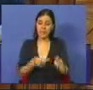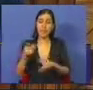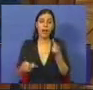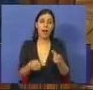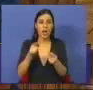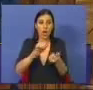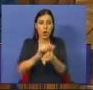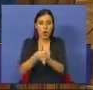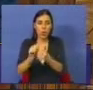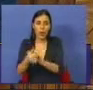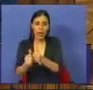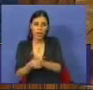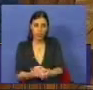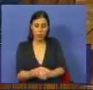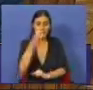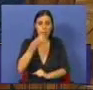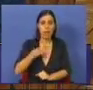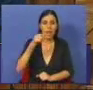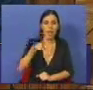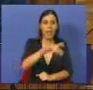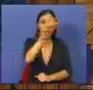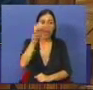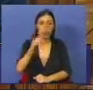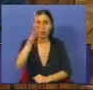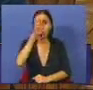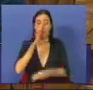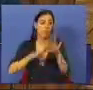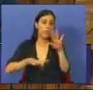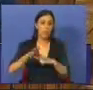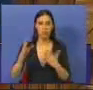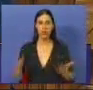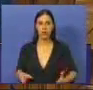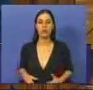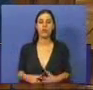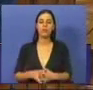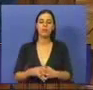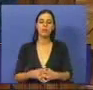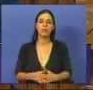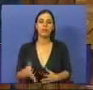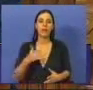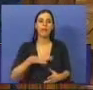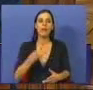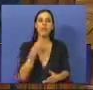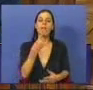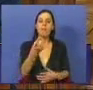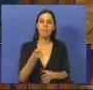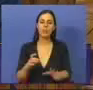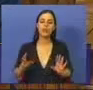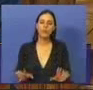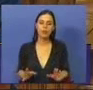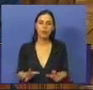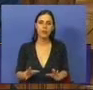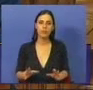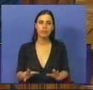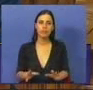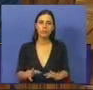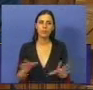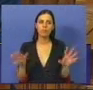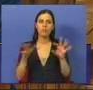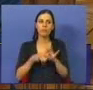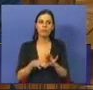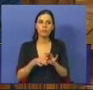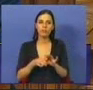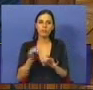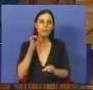essas correções dos erros que o Governo tenha feito. Queria perguntar-lhe ainda a respeito